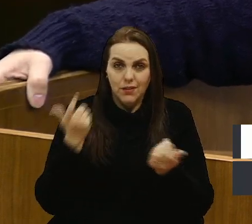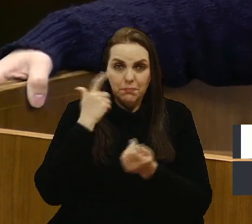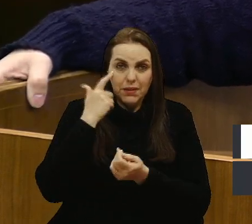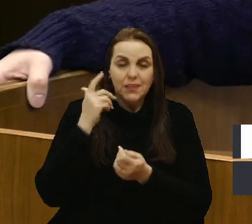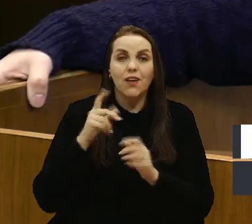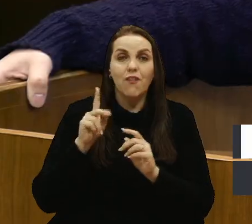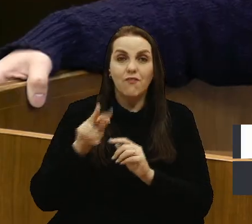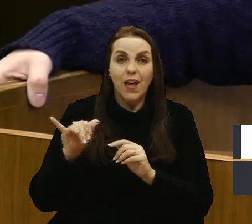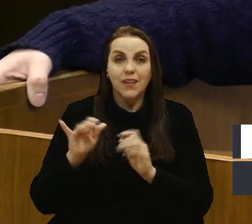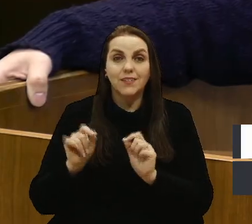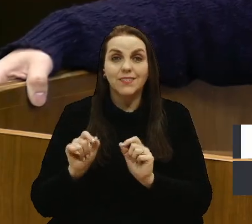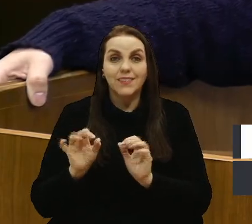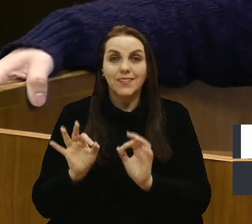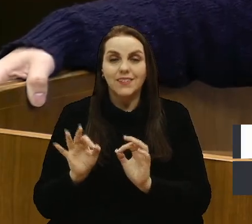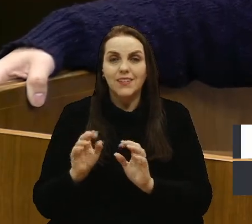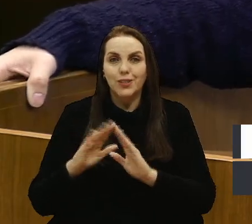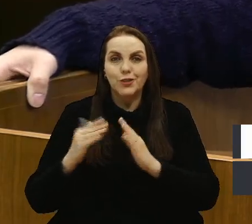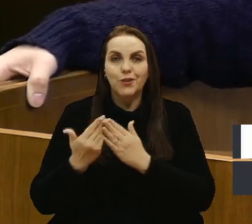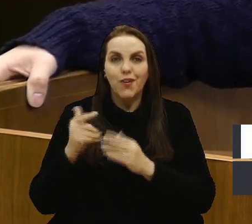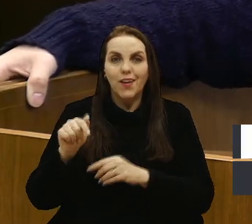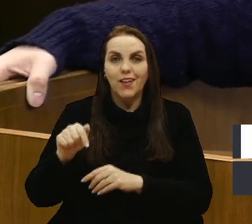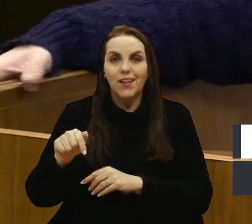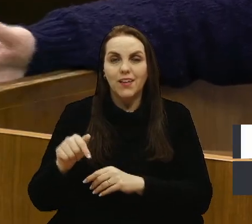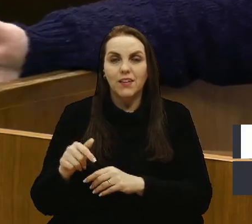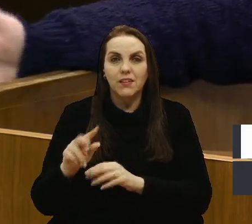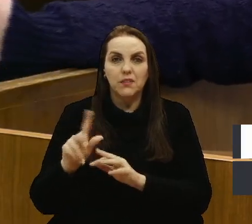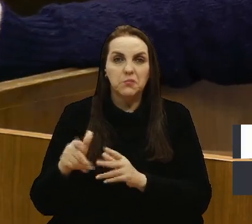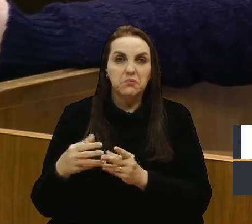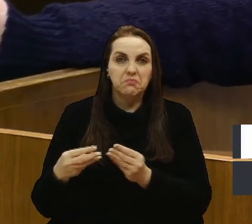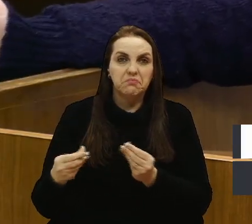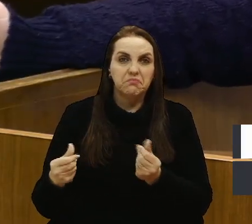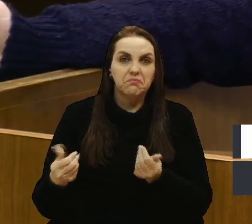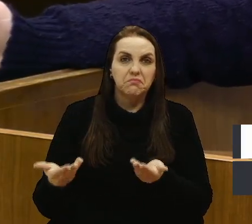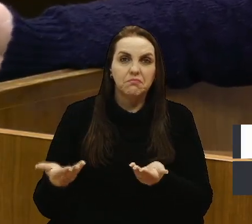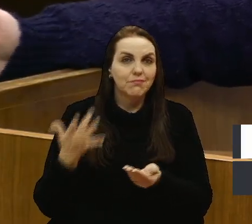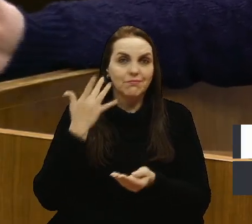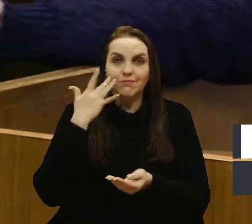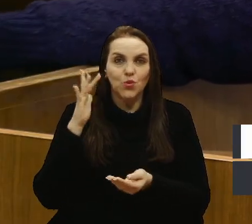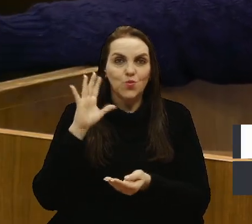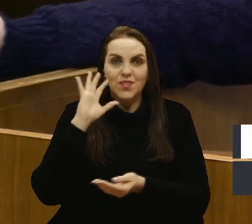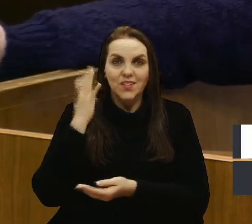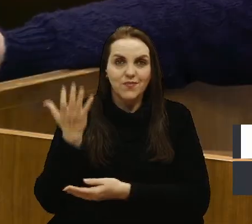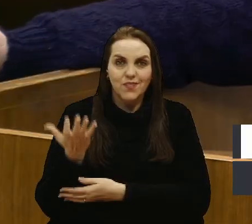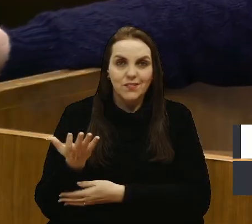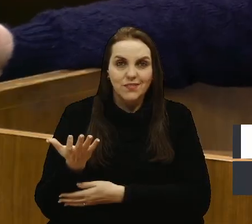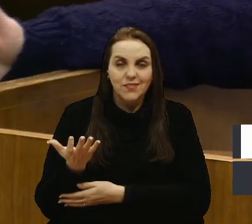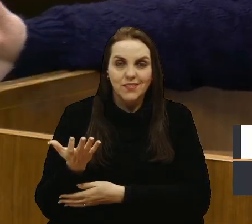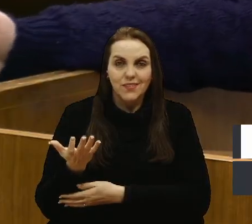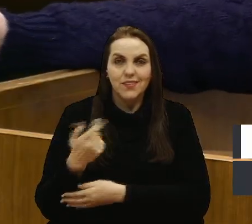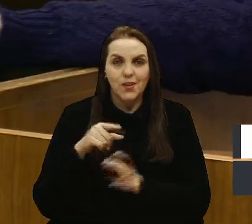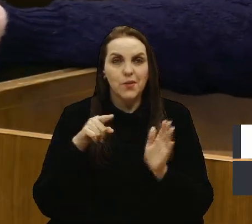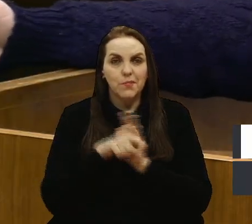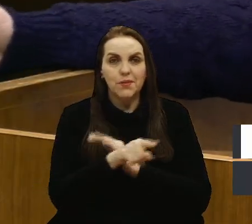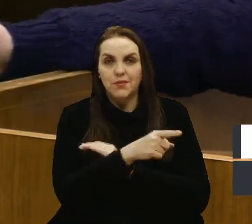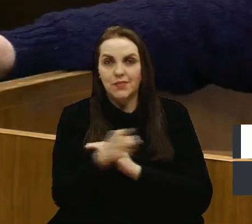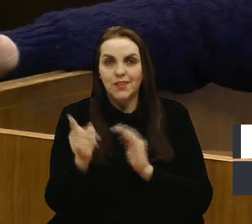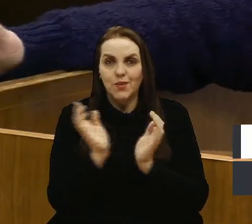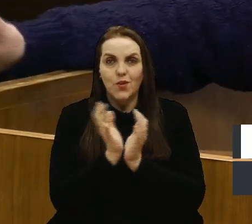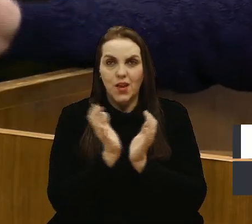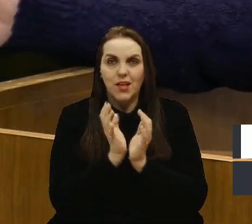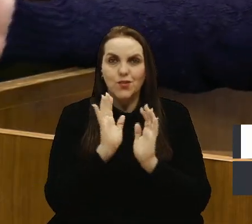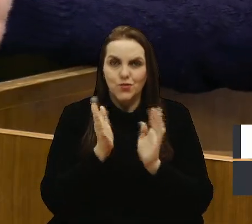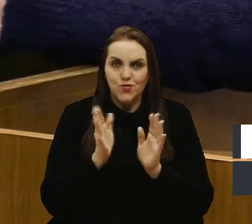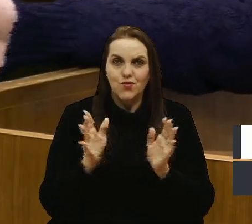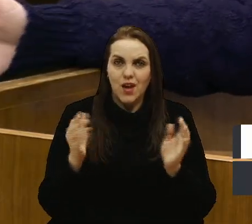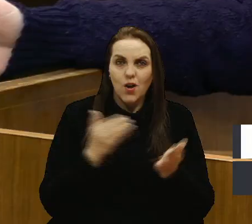comunidade da região Cruzeiro que nós teríamos uma escola lá. E eu não sei se nós teremos. E perguntei aqui para os colegas se algum local já